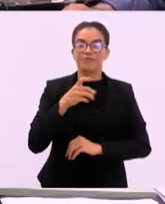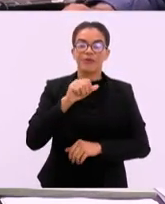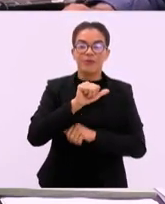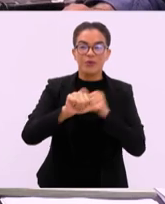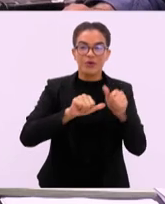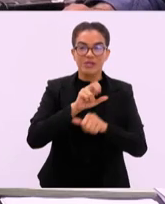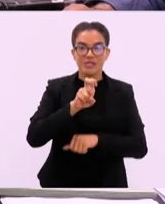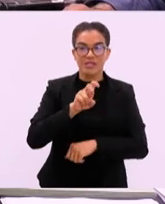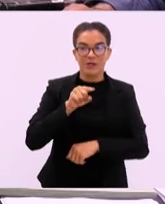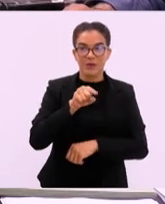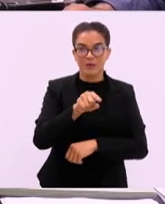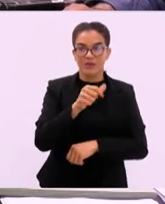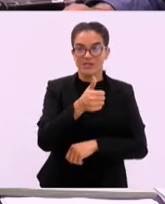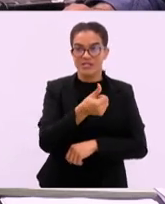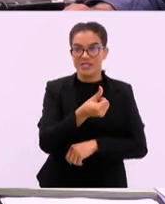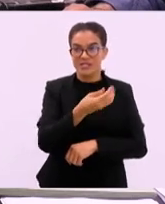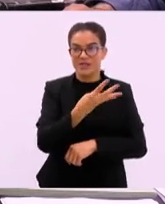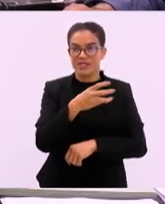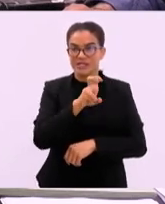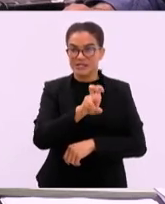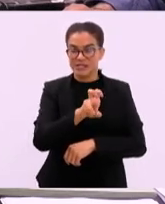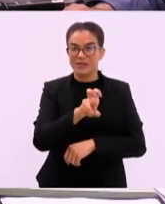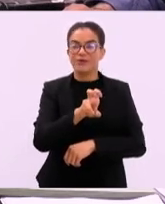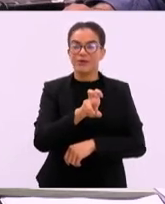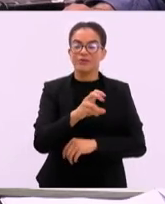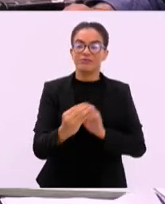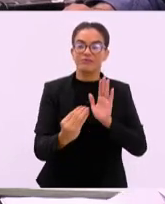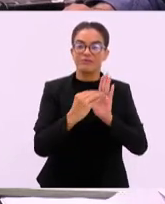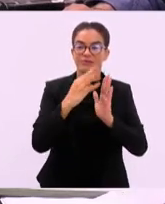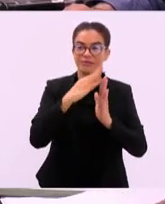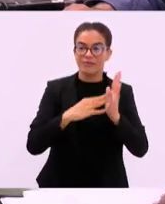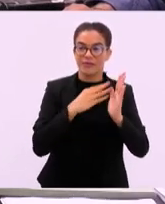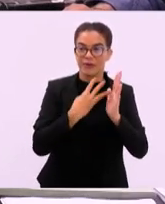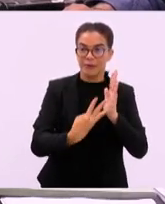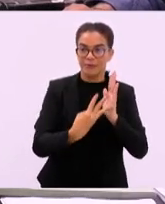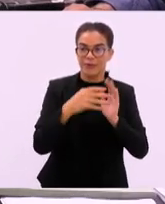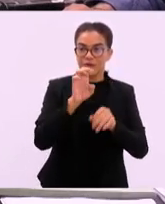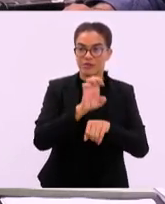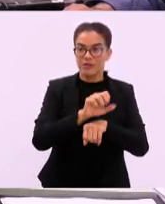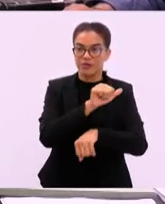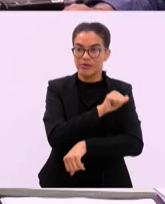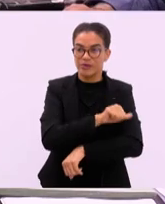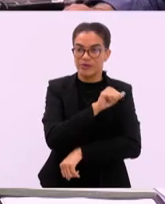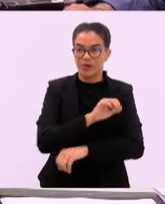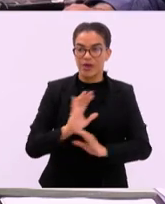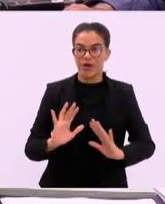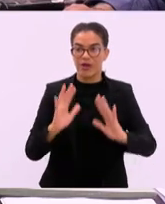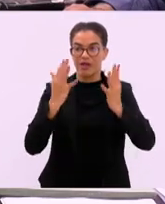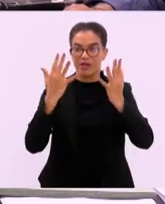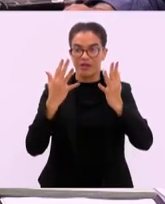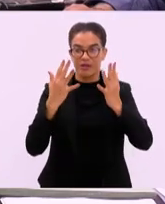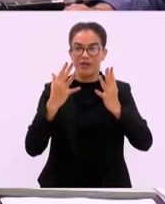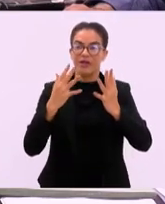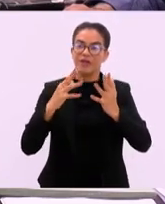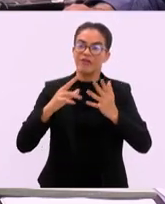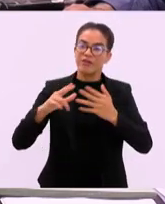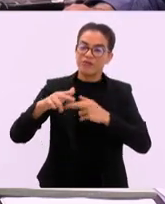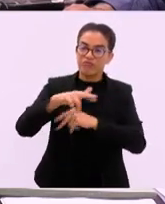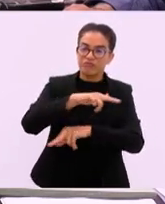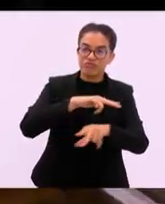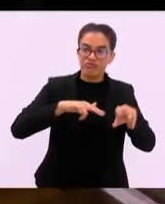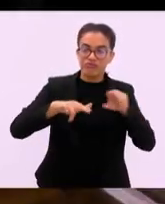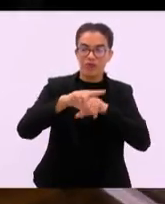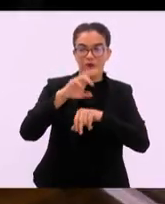a Lei 5.645 de 6 de janeiro de 21 e inclui no calendário oficial do Estado do Rio de Janeiro o evento intercultural e